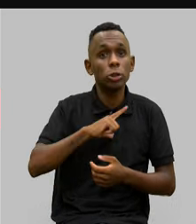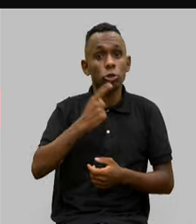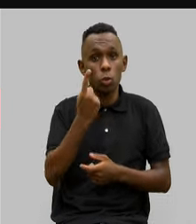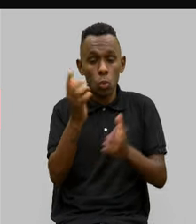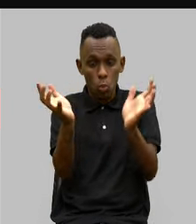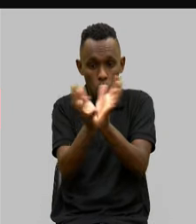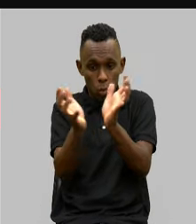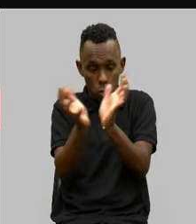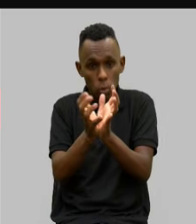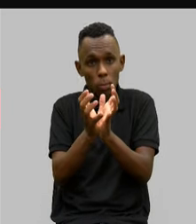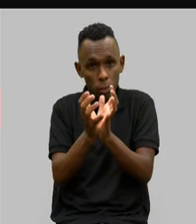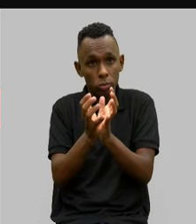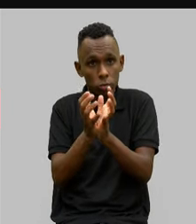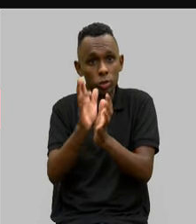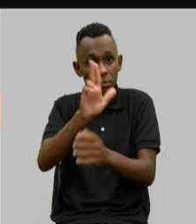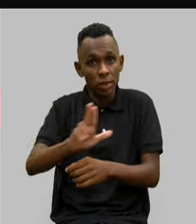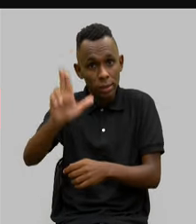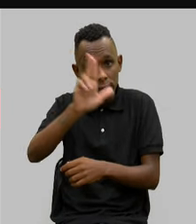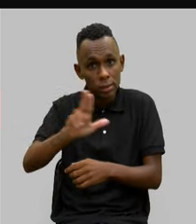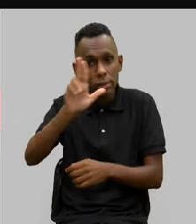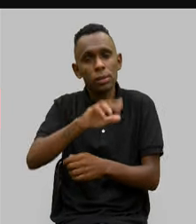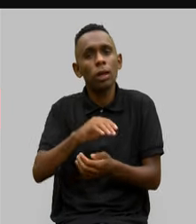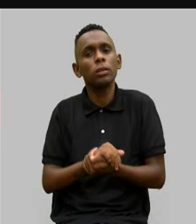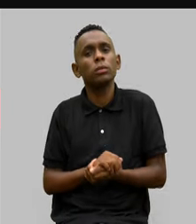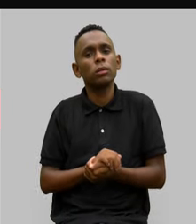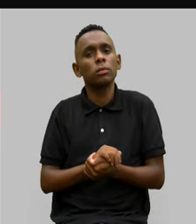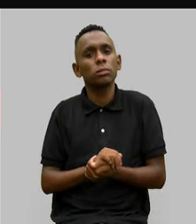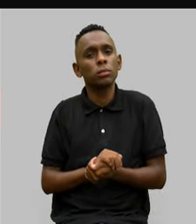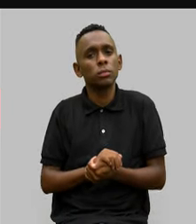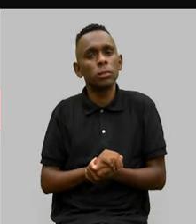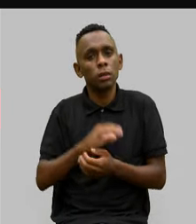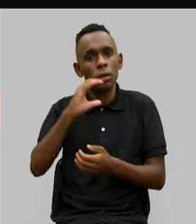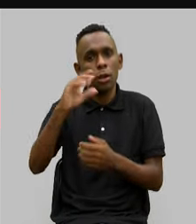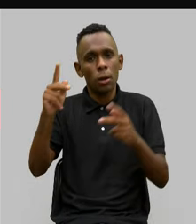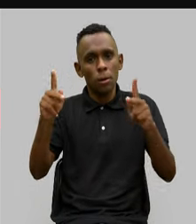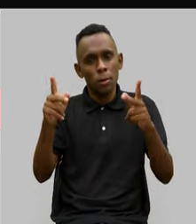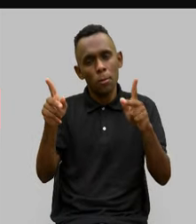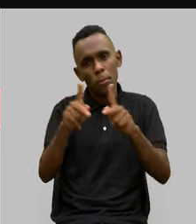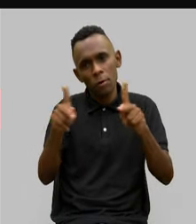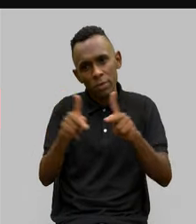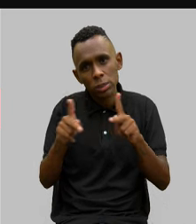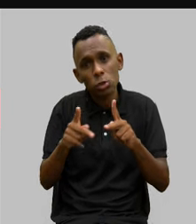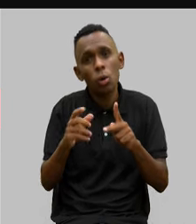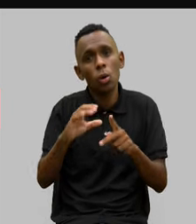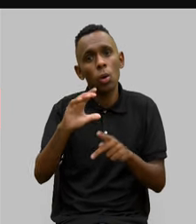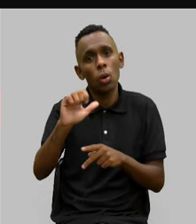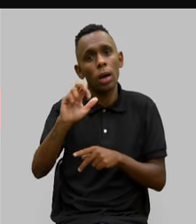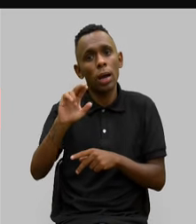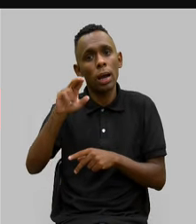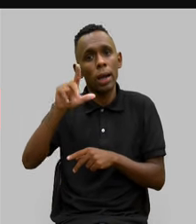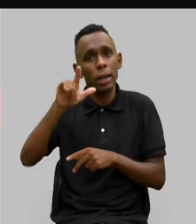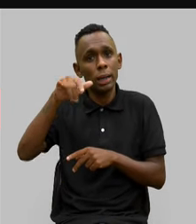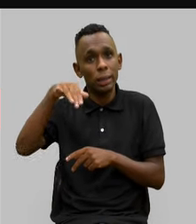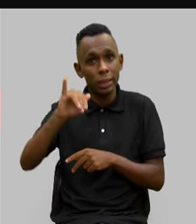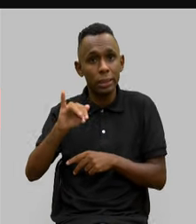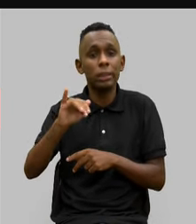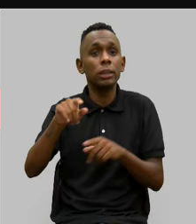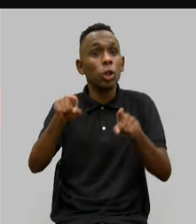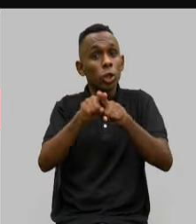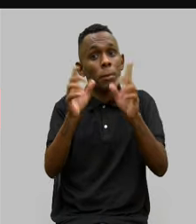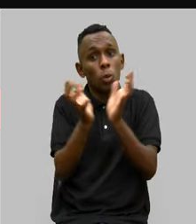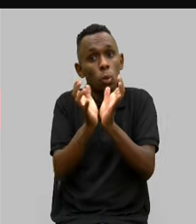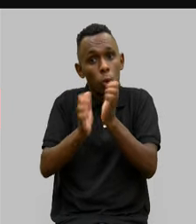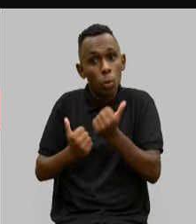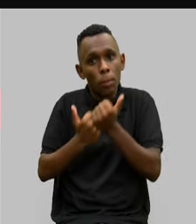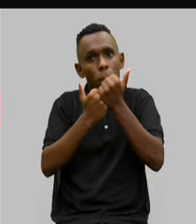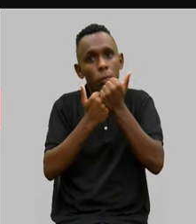Unifest que era o professor carlini e a sua e o seu grupo então eu acho que não foi falado dele aqui eu acho que não escutei falar